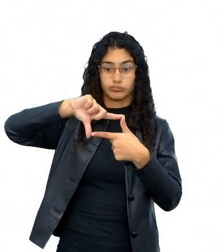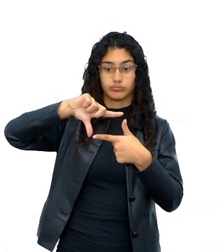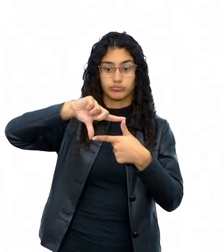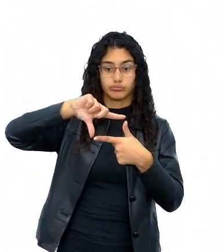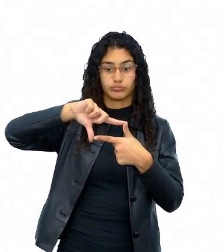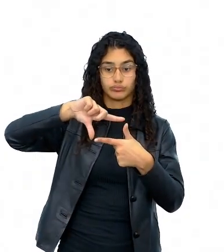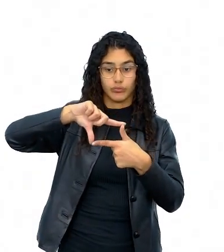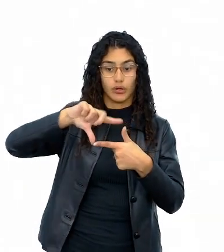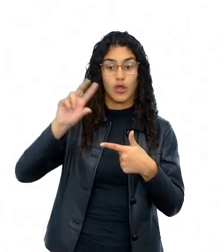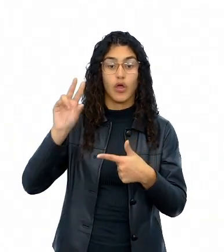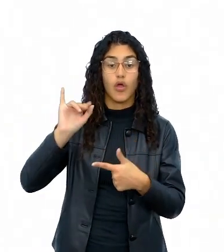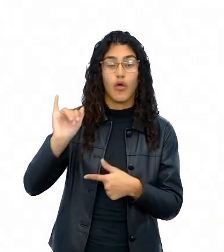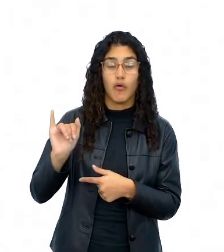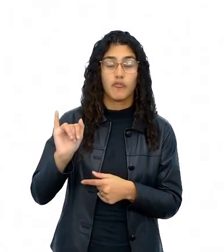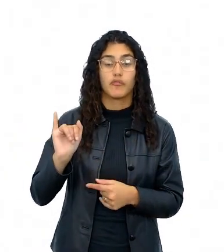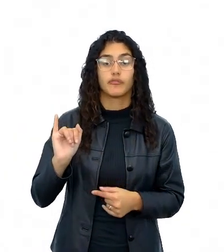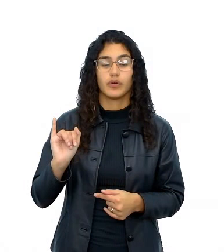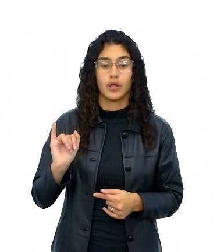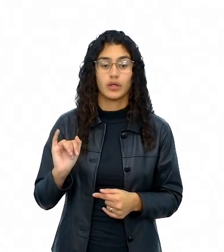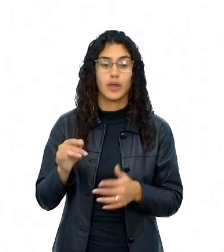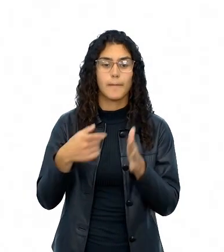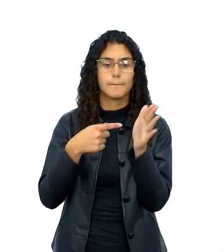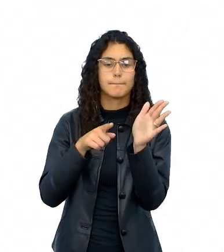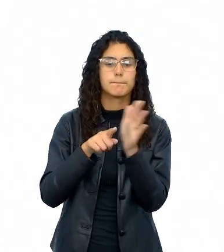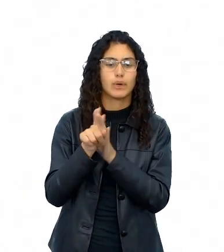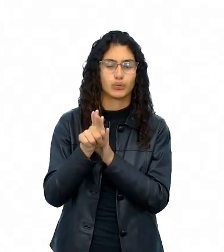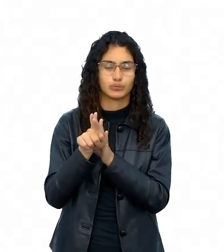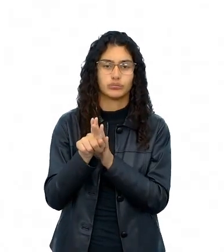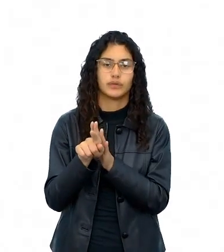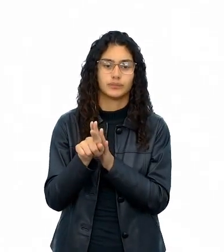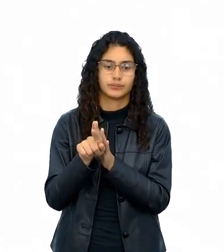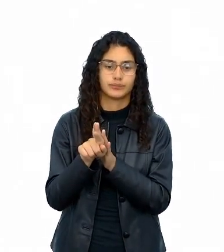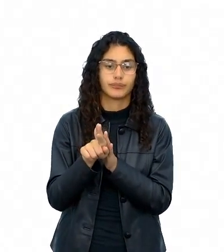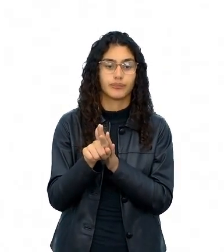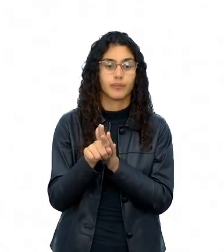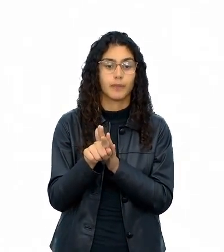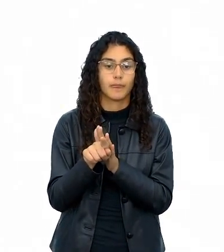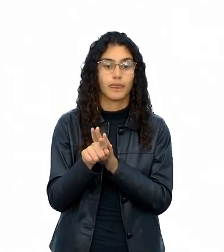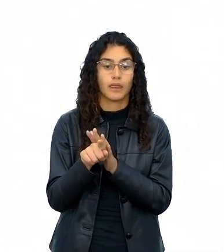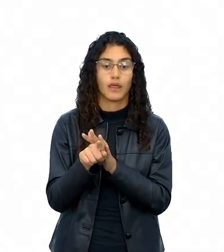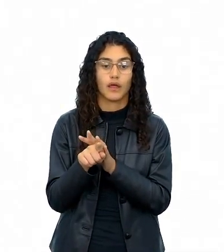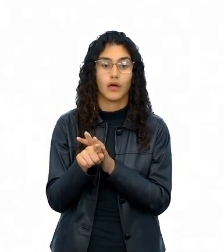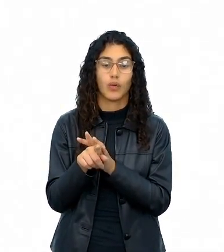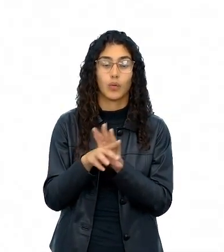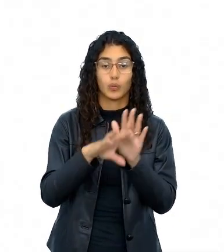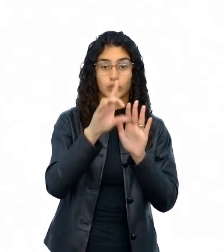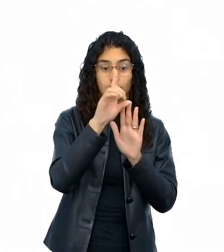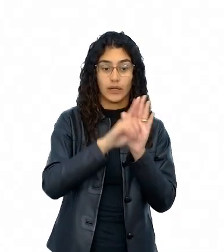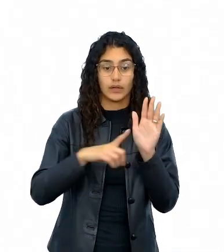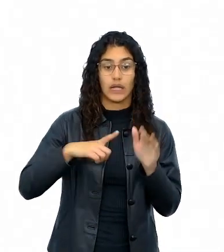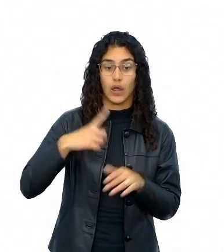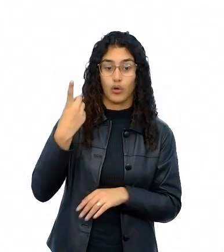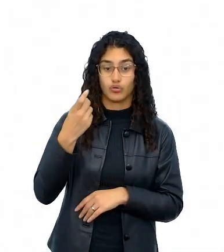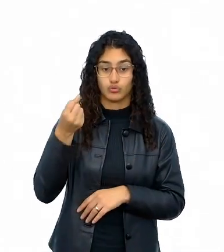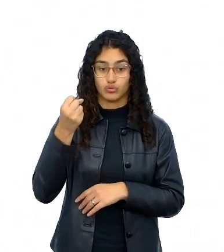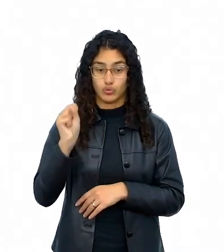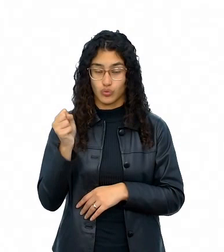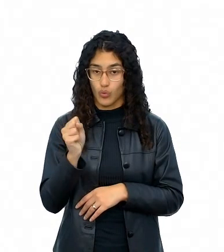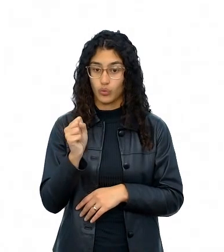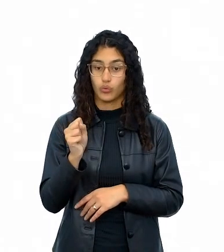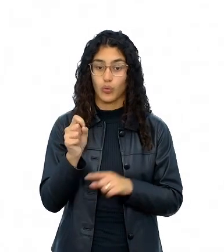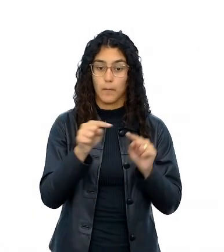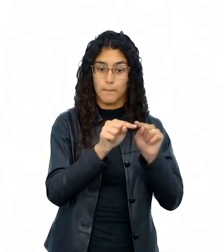Vai ser ali a pergunta do problema. Então, dados do problema, eu tenho 18 bombons por